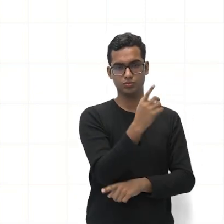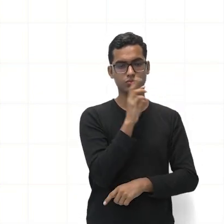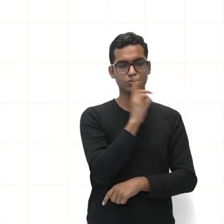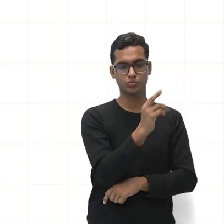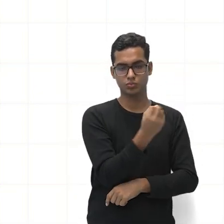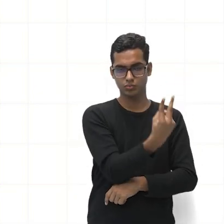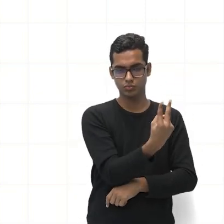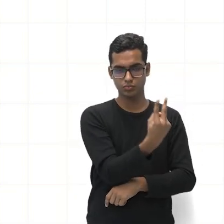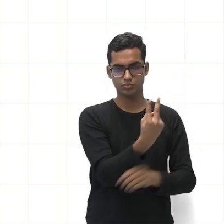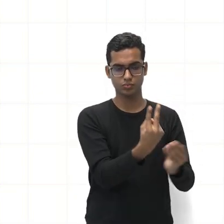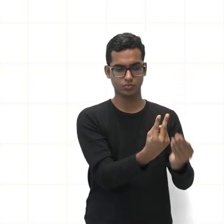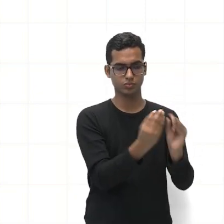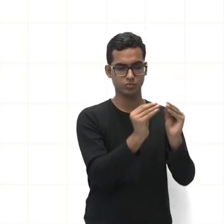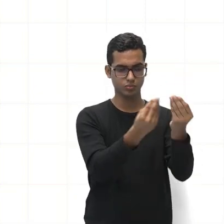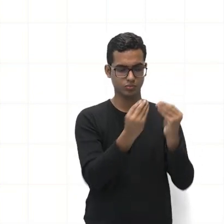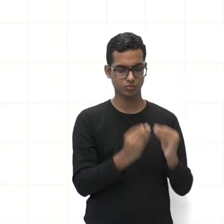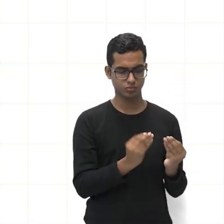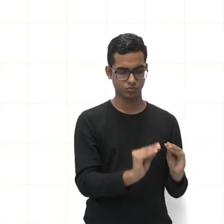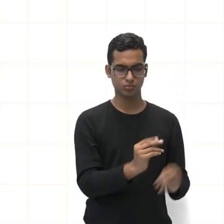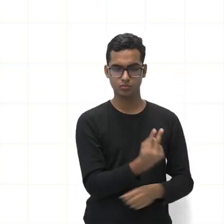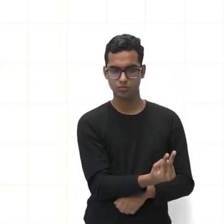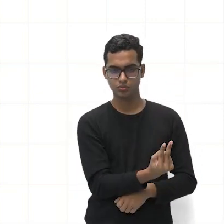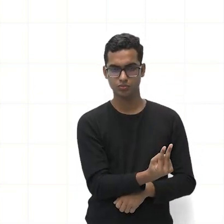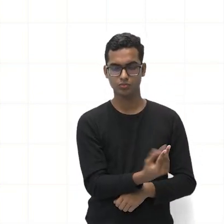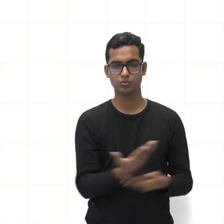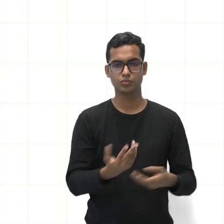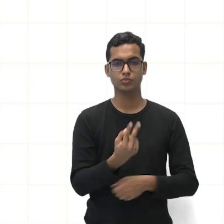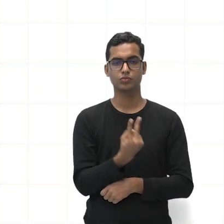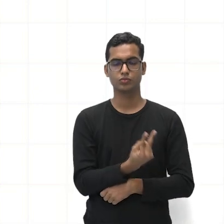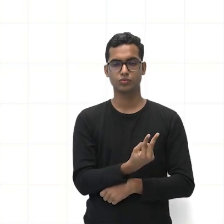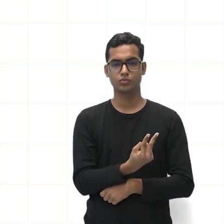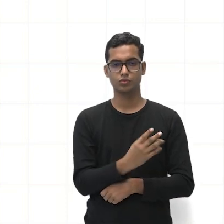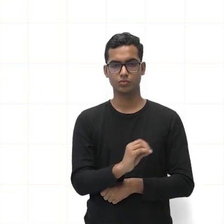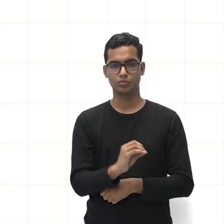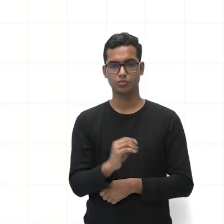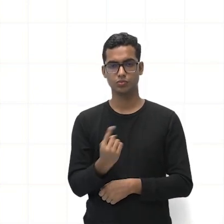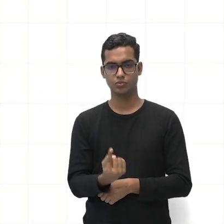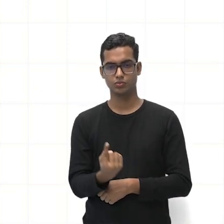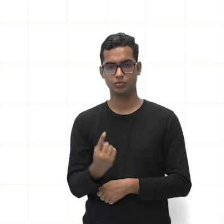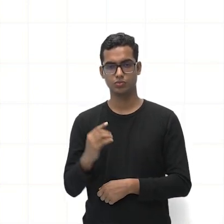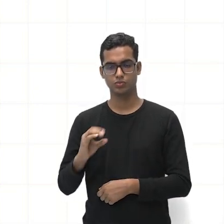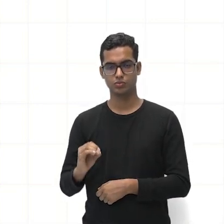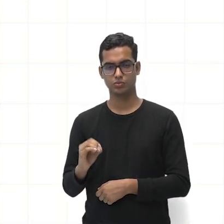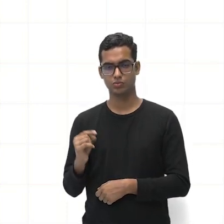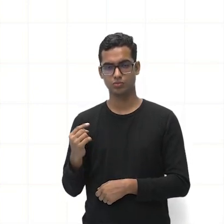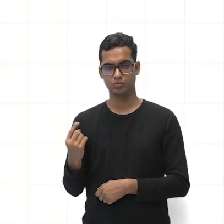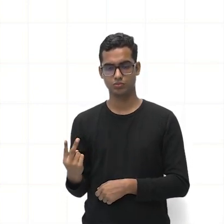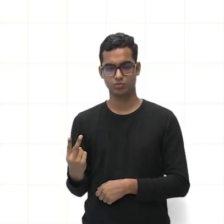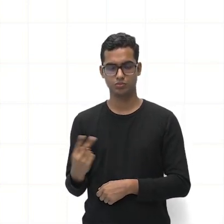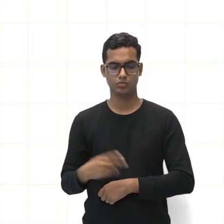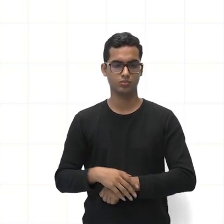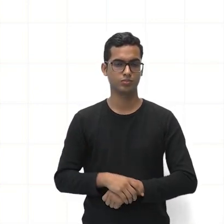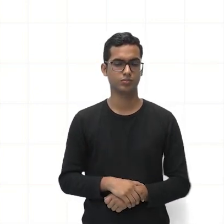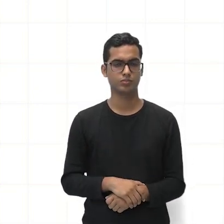2. Ou seja, a soma ou o total, certo?